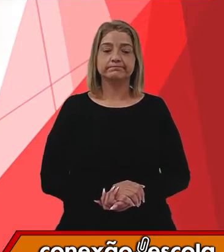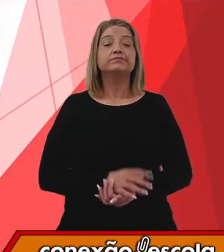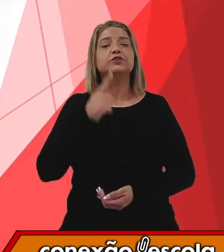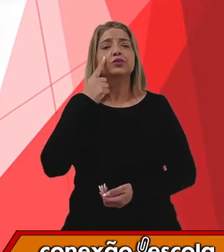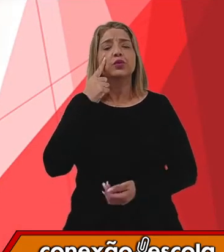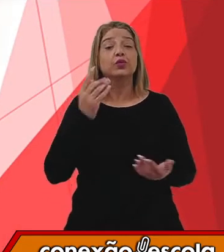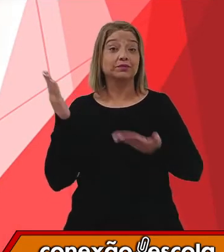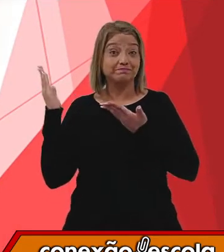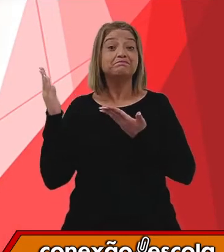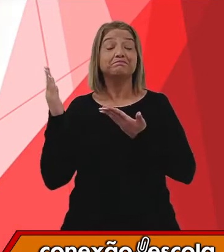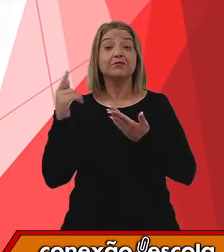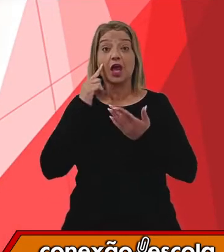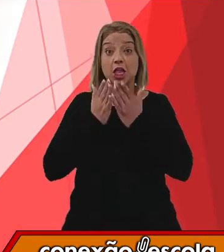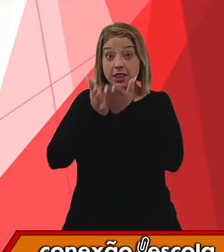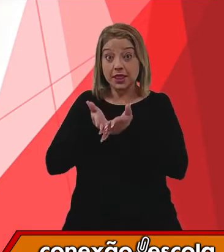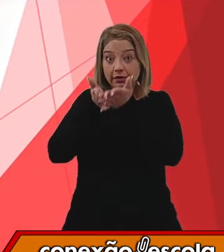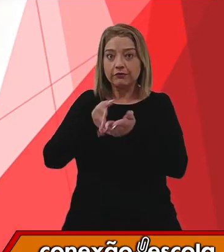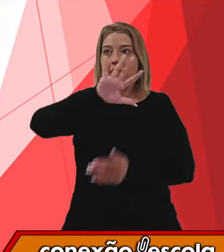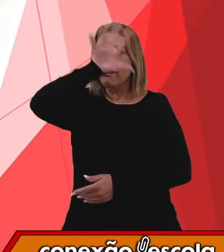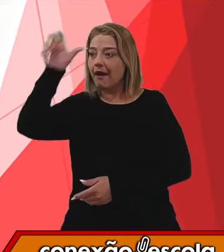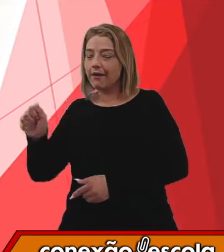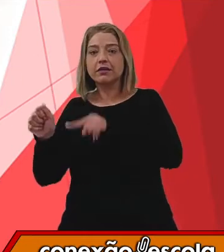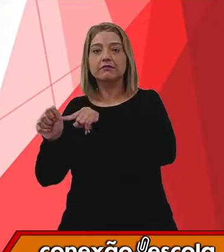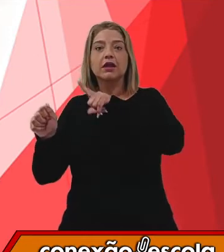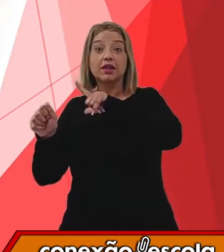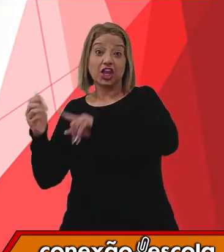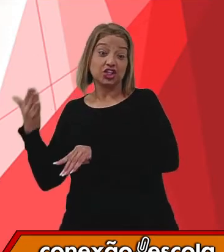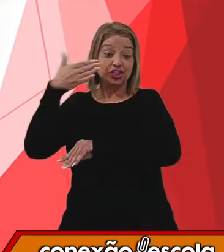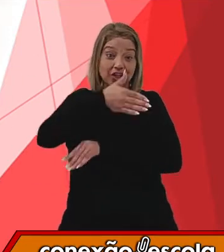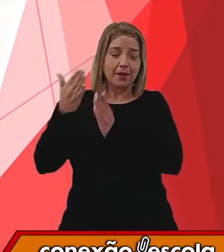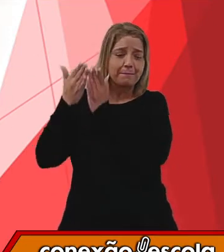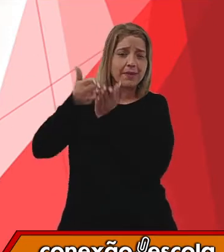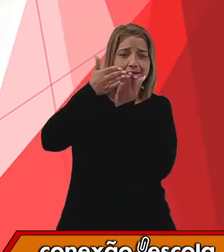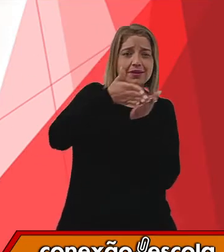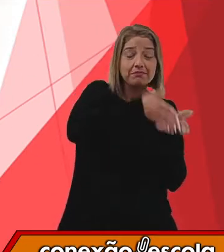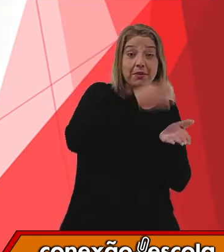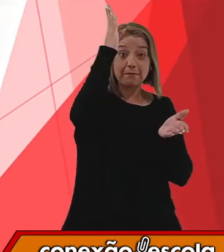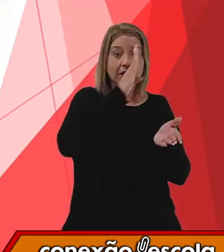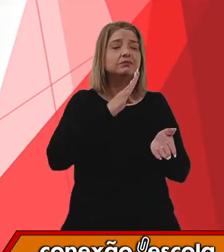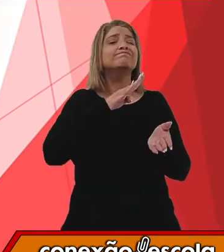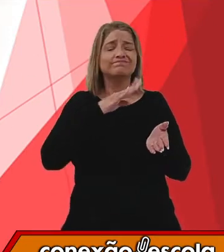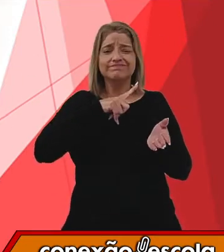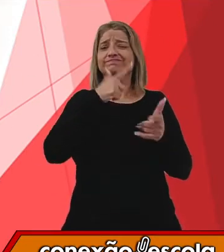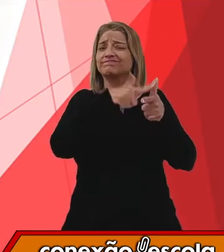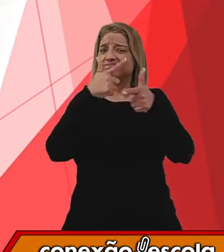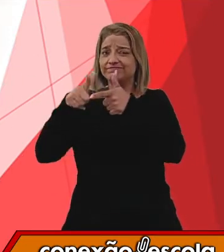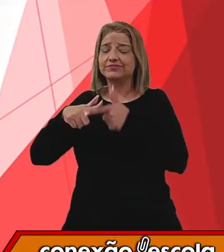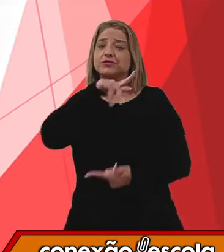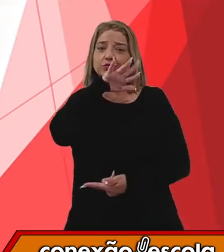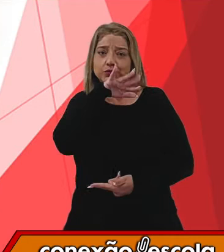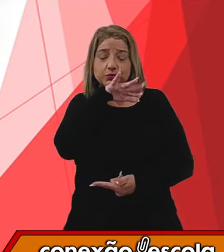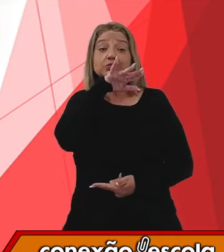Pessoal, os navios partiam da África e essa viagem até chegar ao Brasil era feita em péssimas condições.